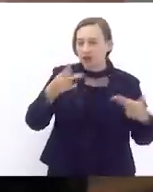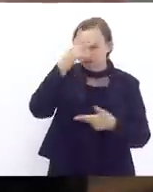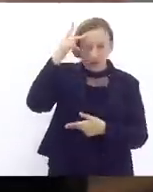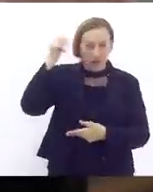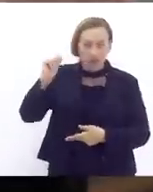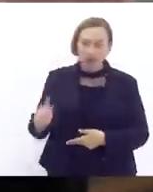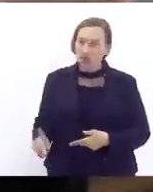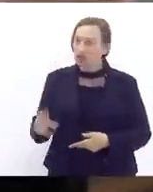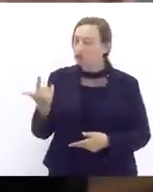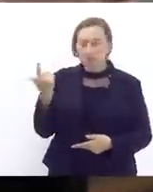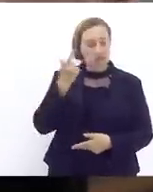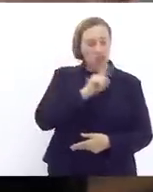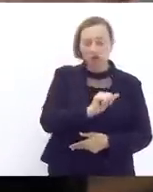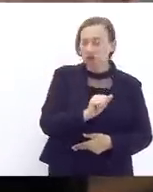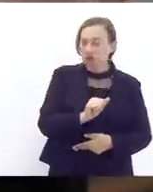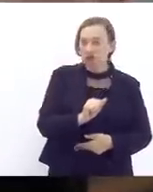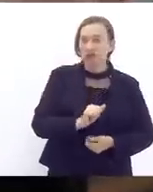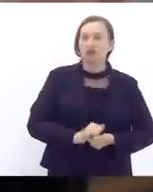ganharam